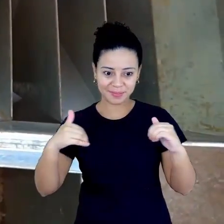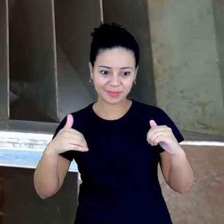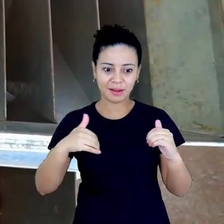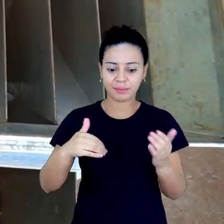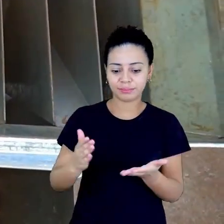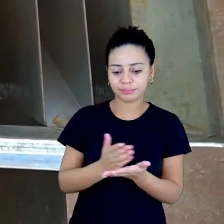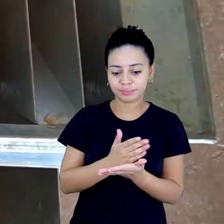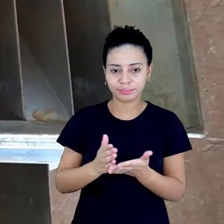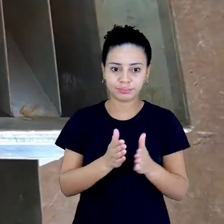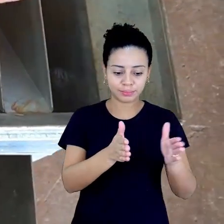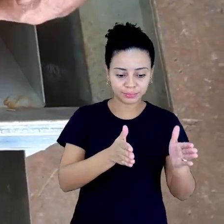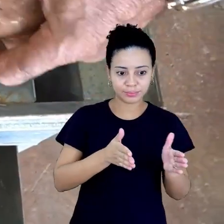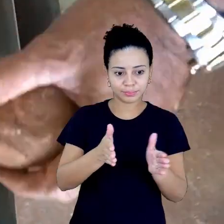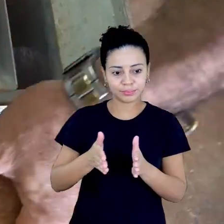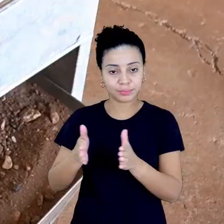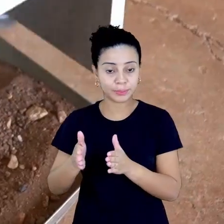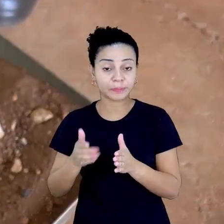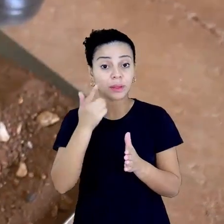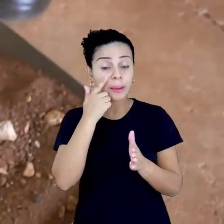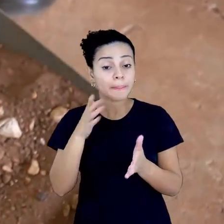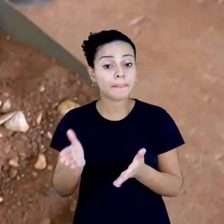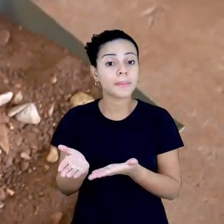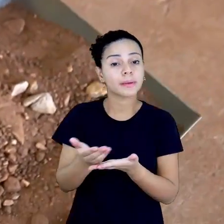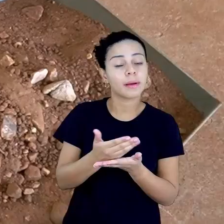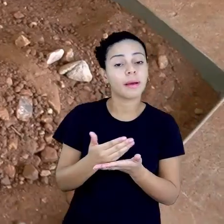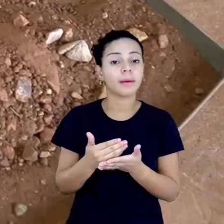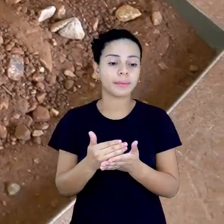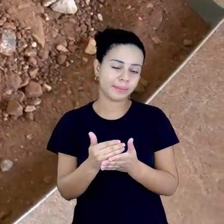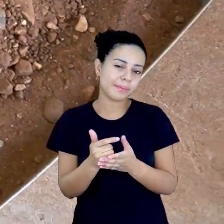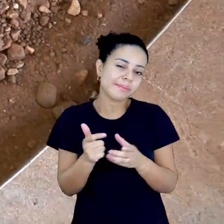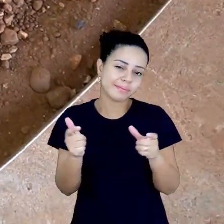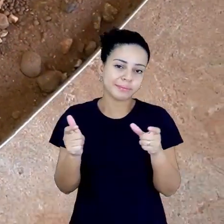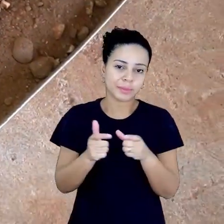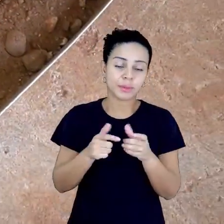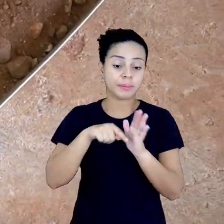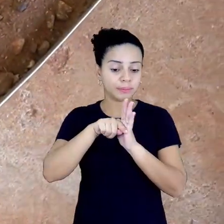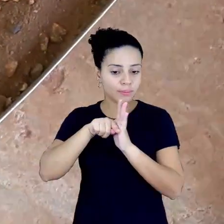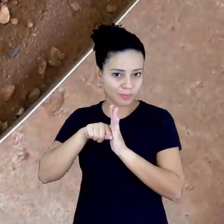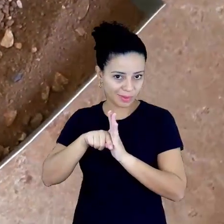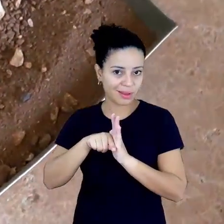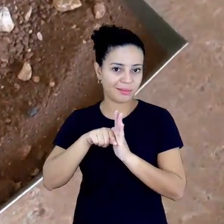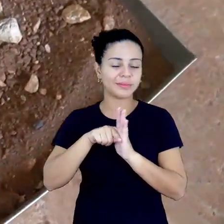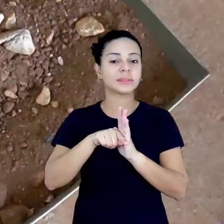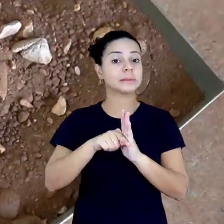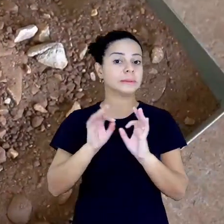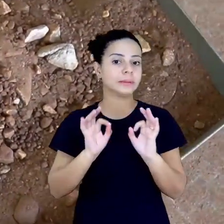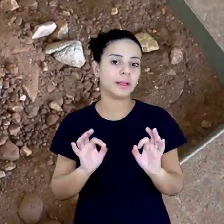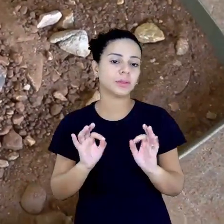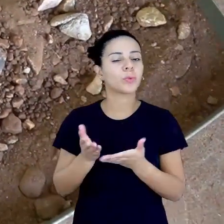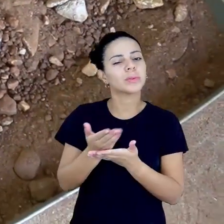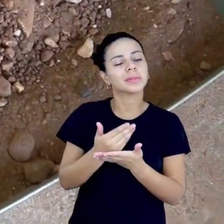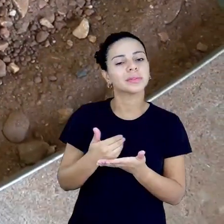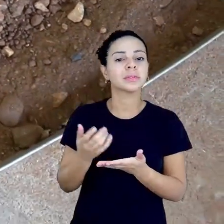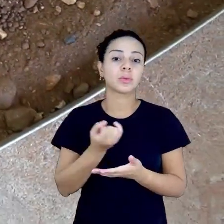no quarteador, a fim de homogeneizar e reduzir a quantidade de material até se obter uma amostra